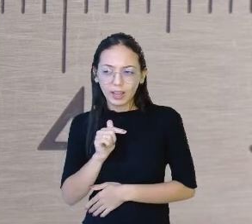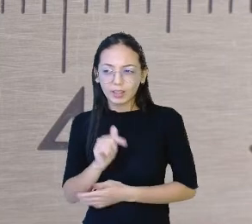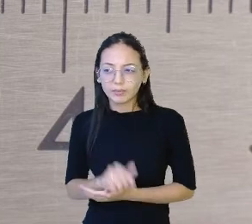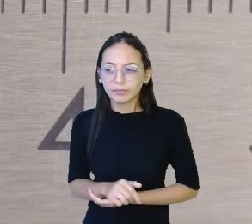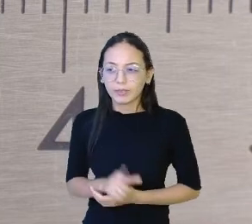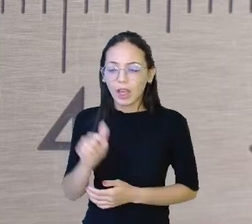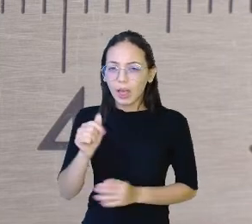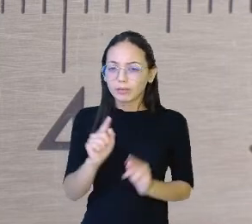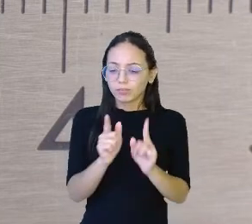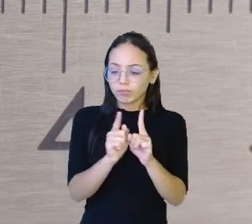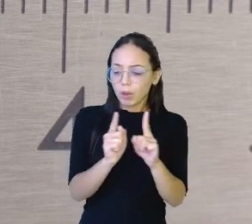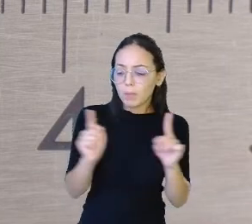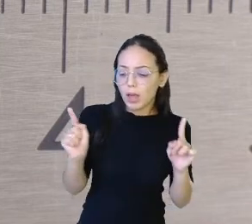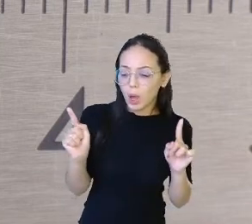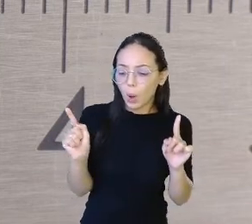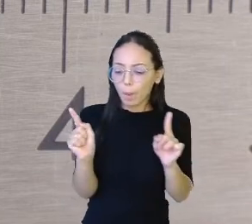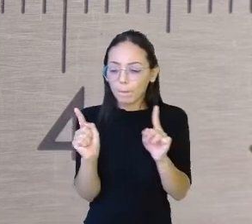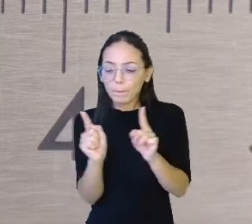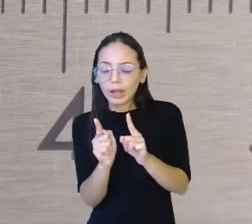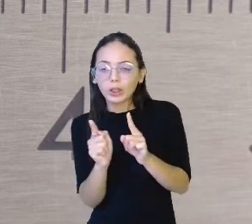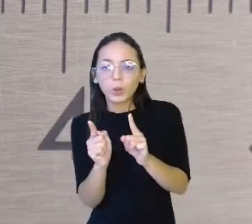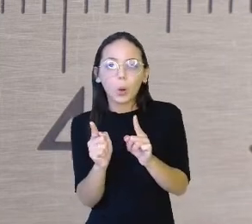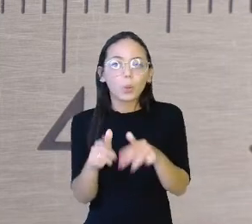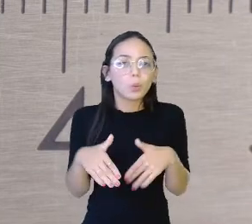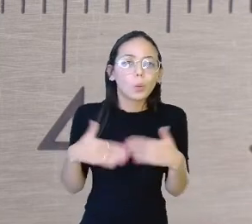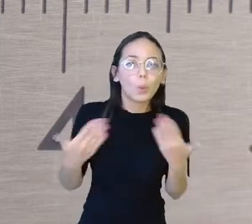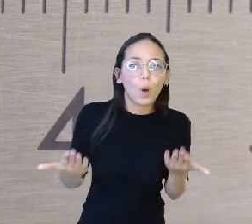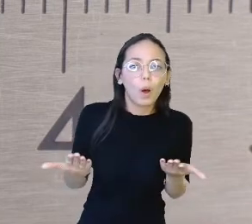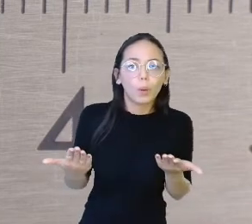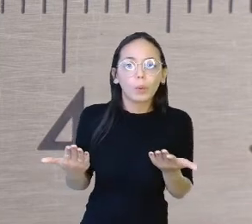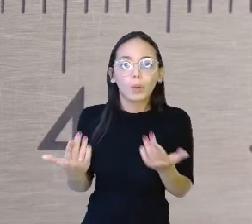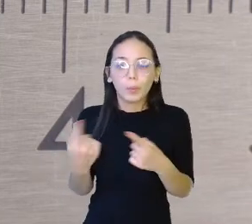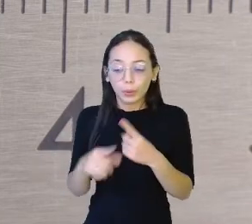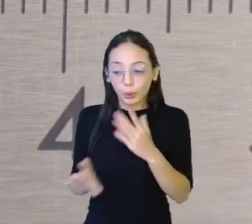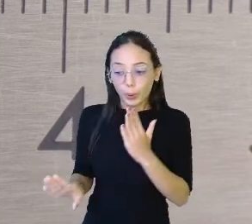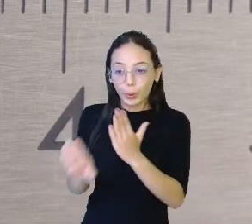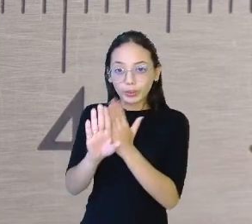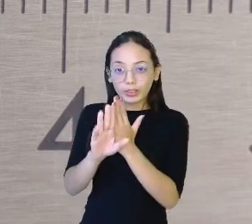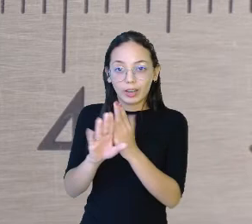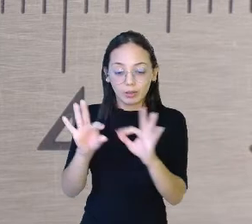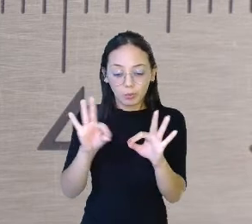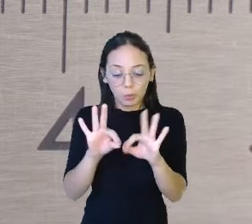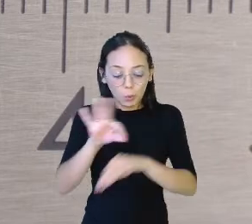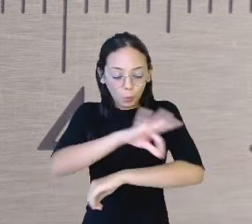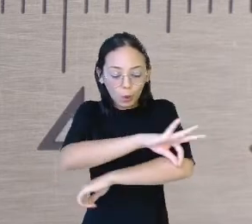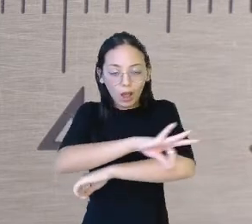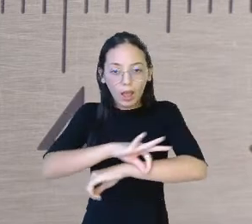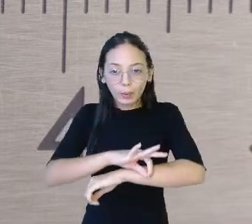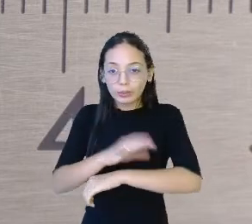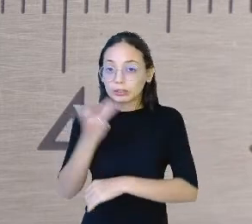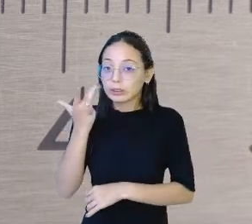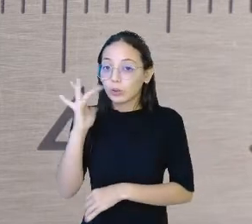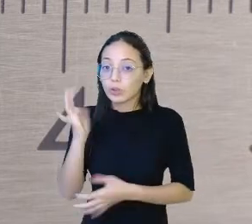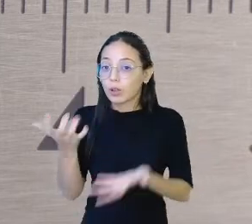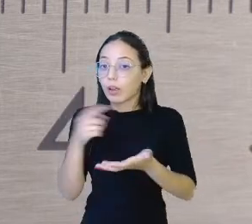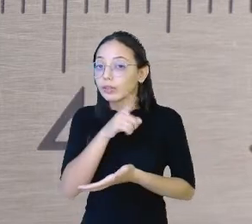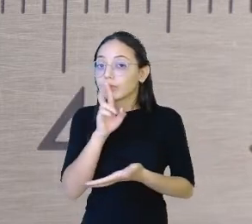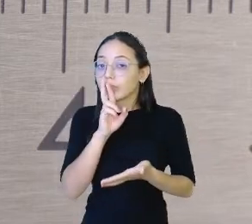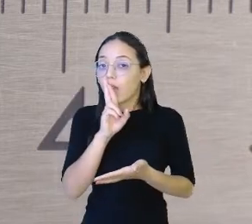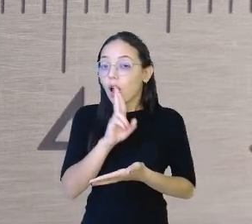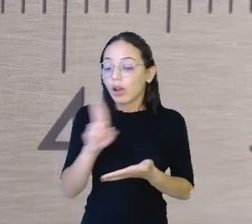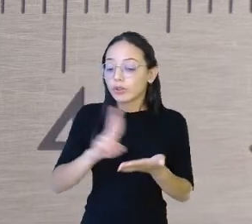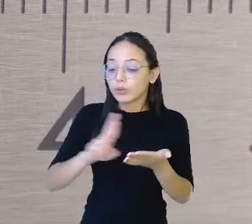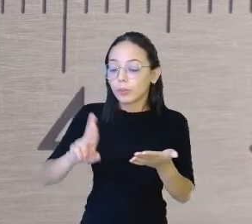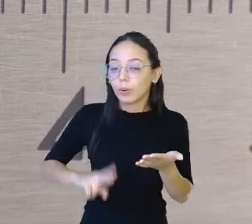vai ser maior ou menor do que a minha medida encontrada com a régua? Eu não sei. Eu quero que você olhe aí da